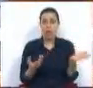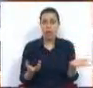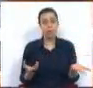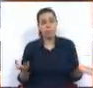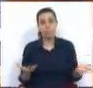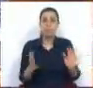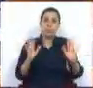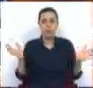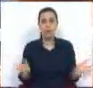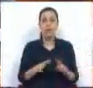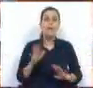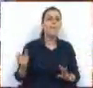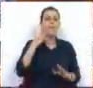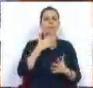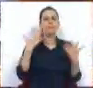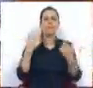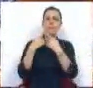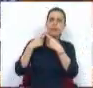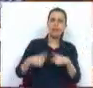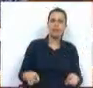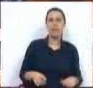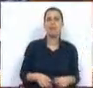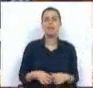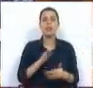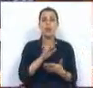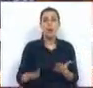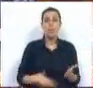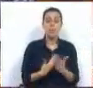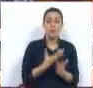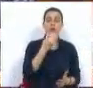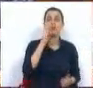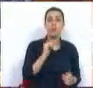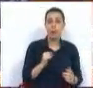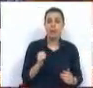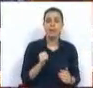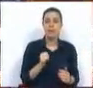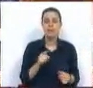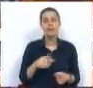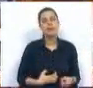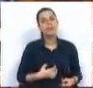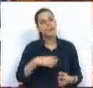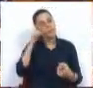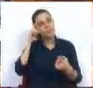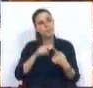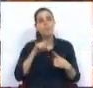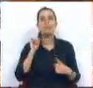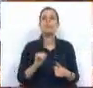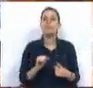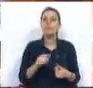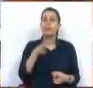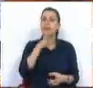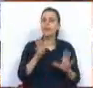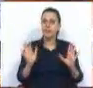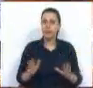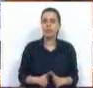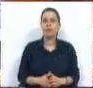E, portanto, a primeira das grandes diferenças da proposta do PS vai no sentido de